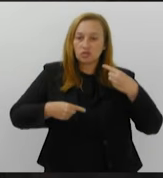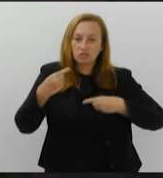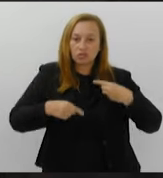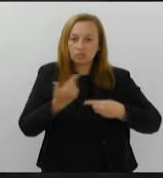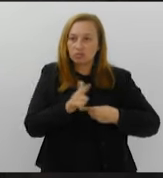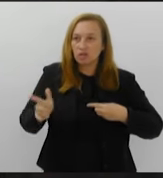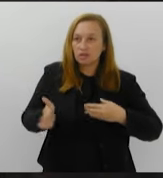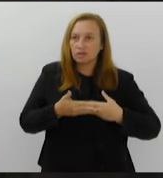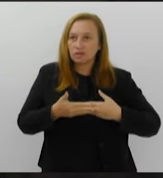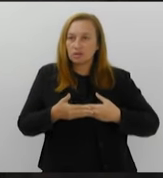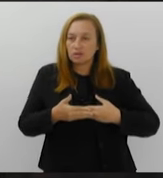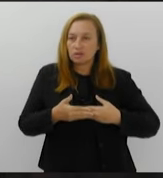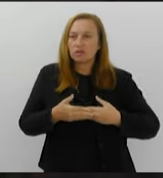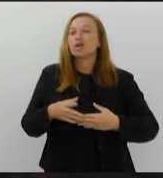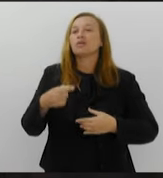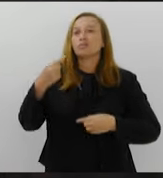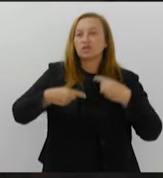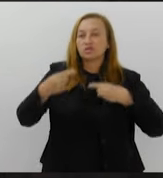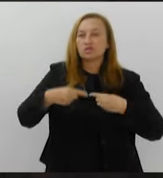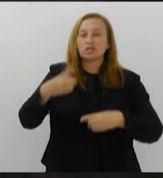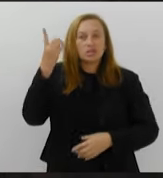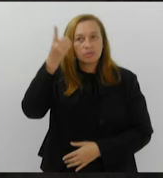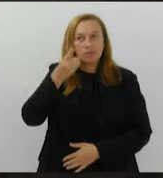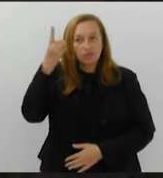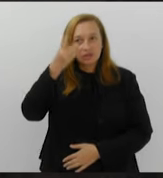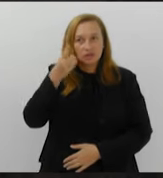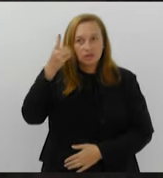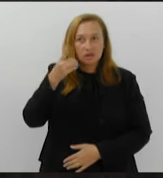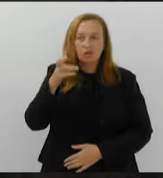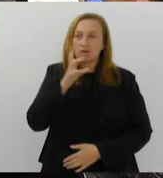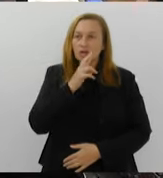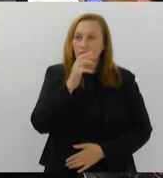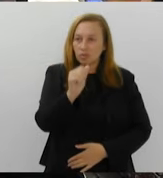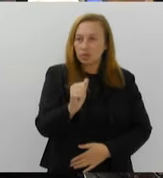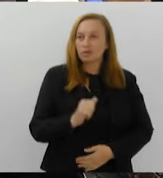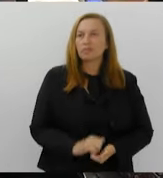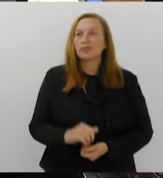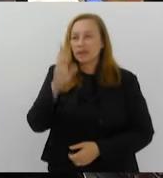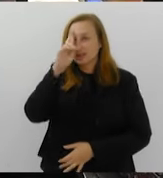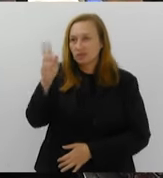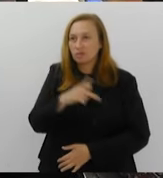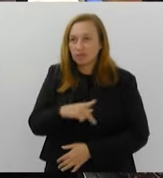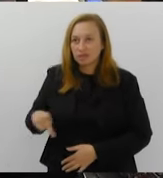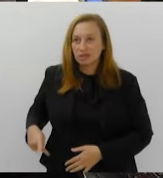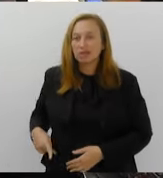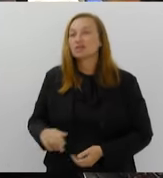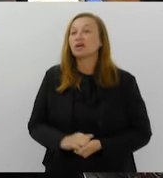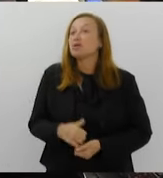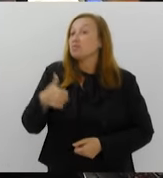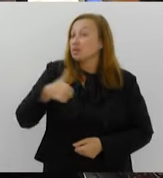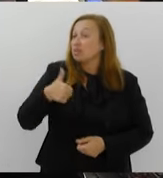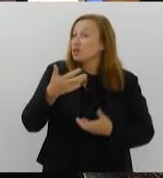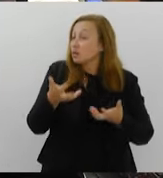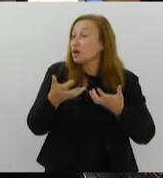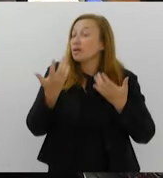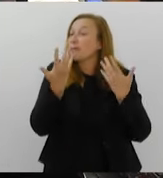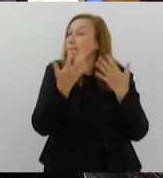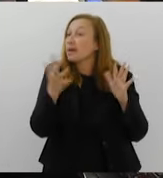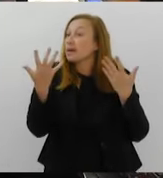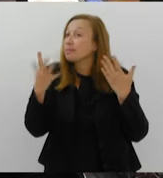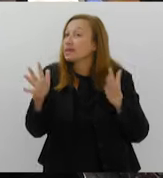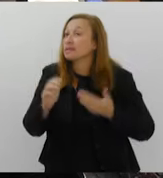quem queira discutir. Para discutir, presidente. Para discutir, deputado Rodrigo Amorim. Senhora presidente, em primeiro lugar, quero